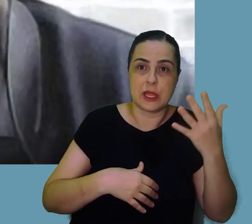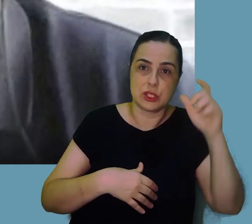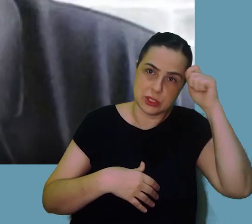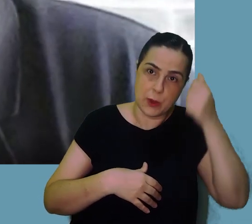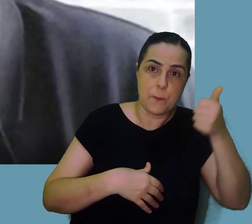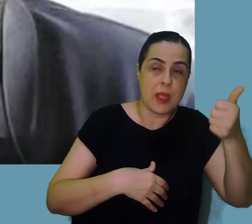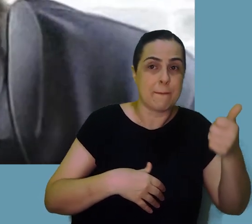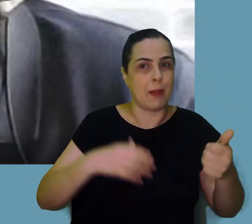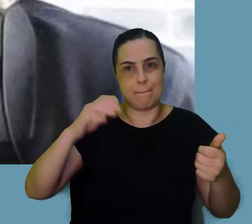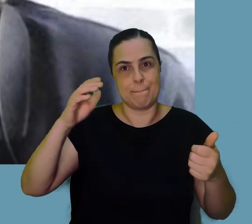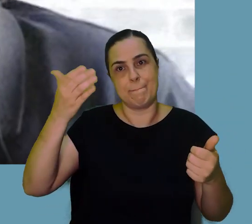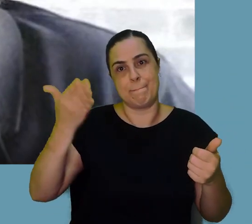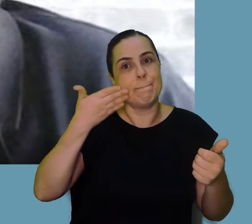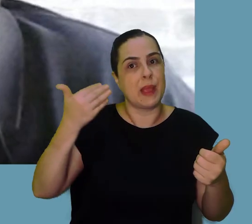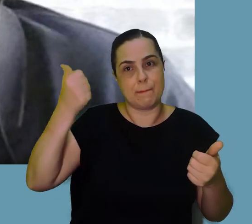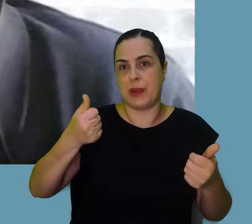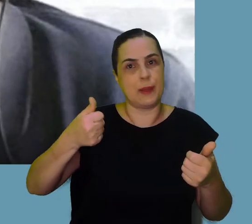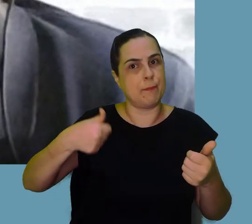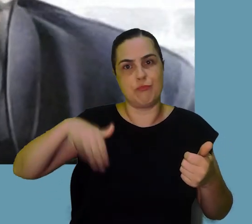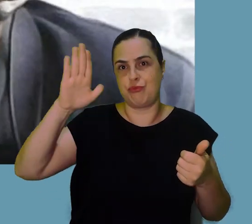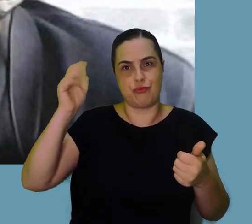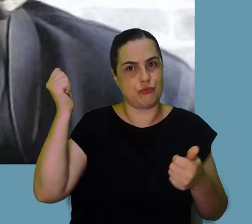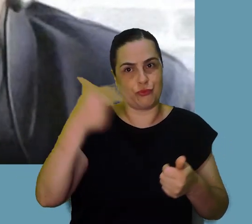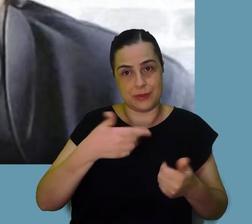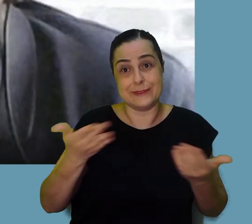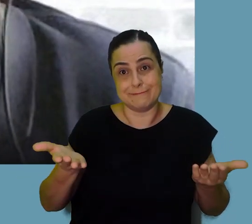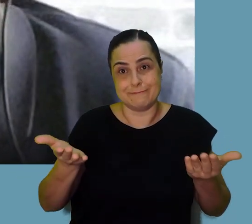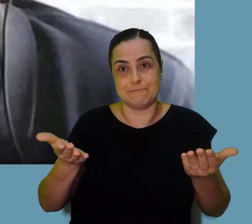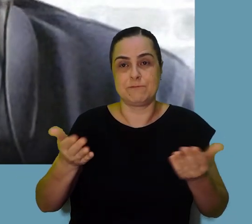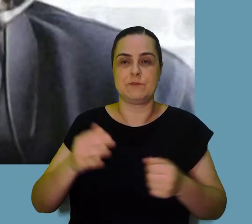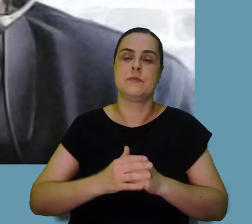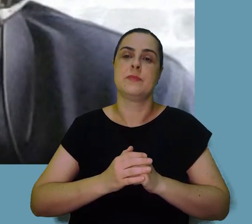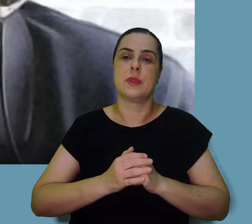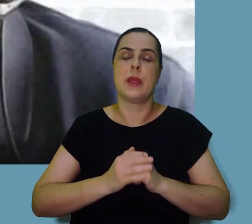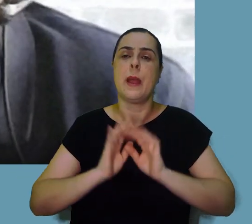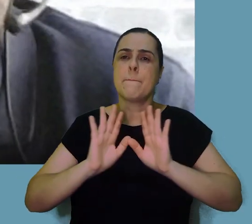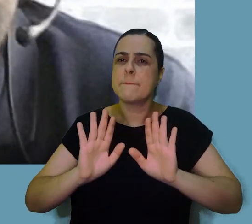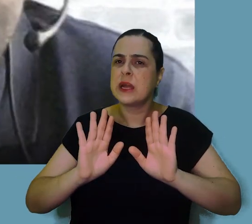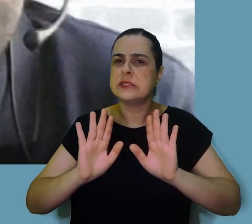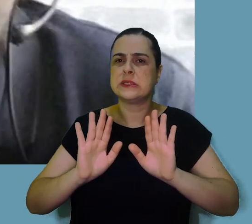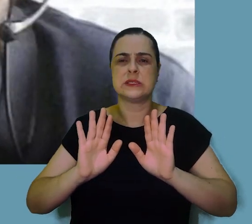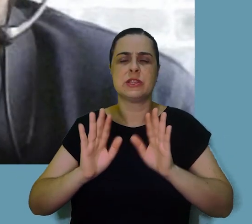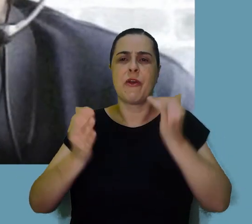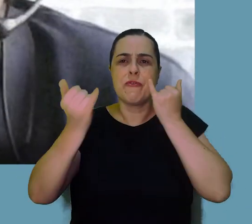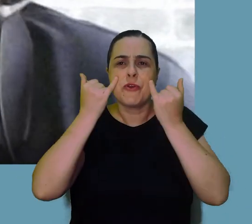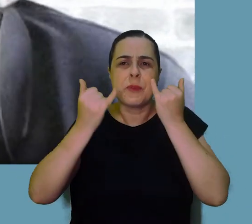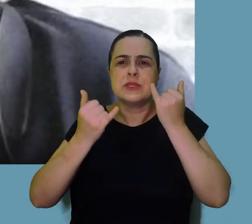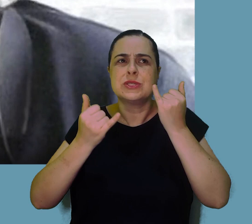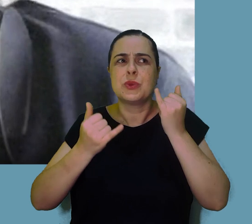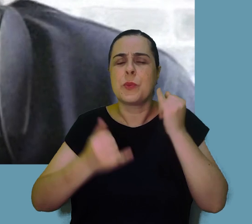ainda é predominante. Quais são as potências com isso? Quais as potencialidades dessa